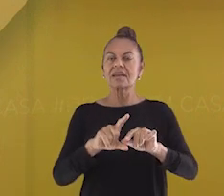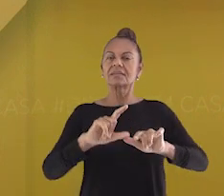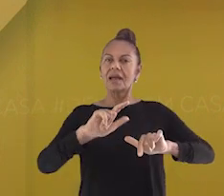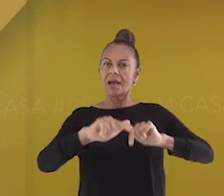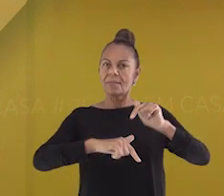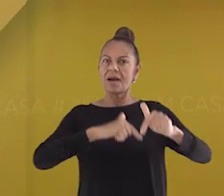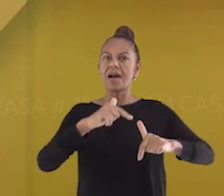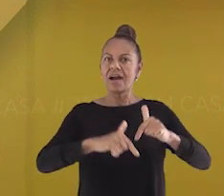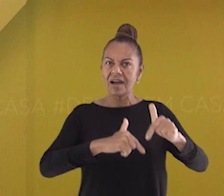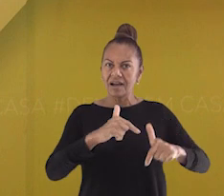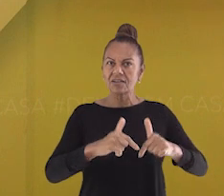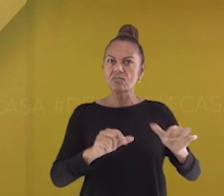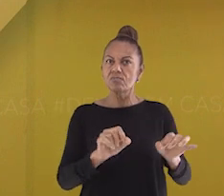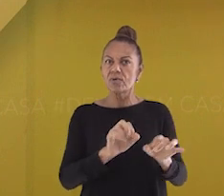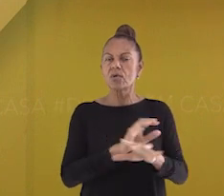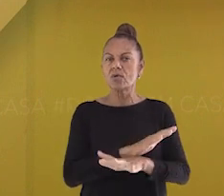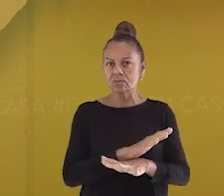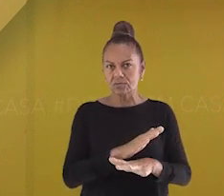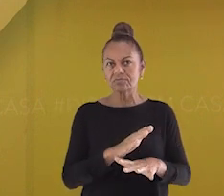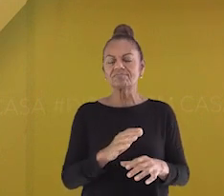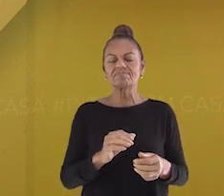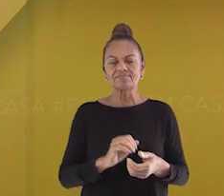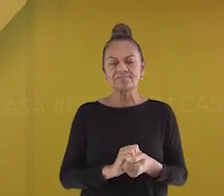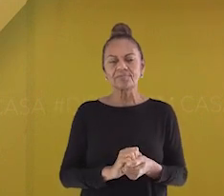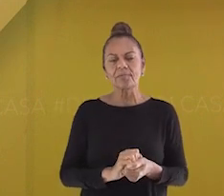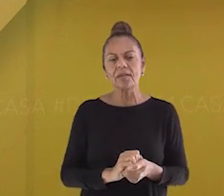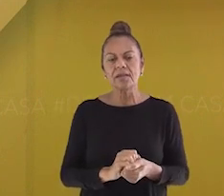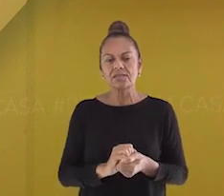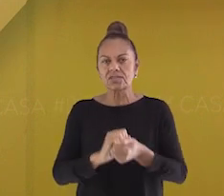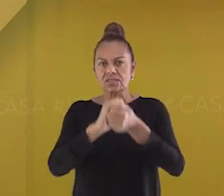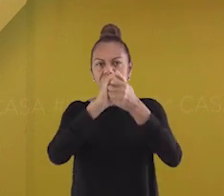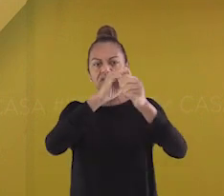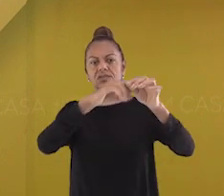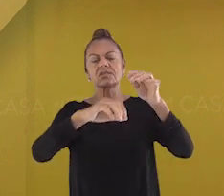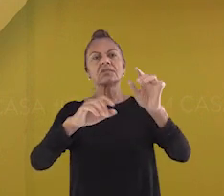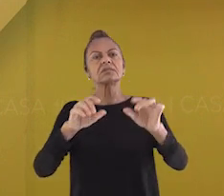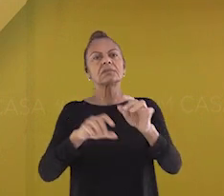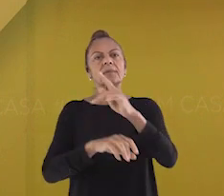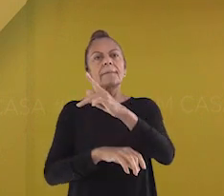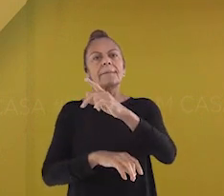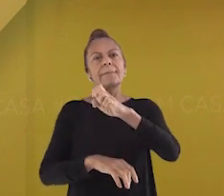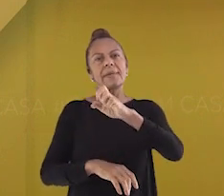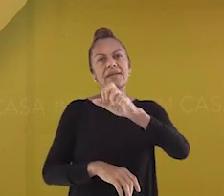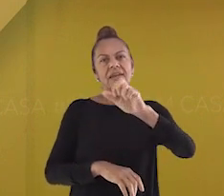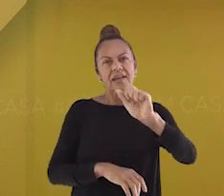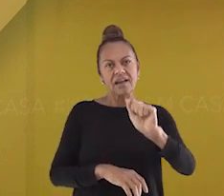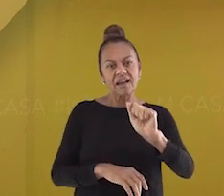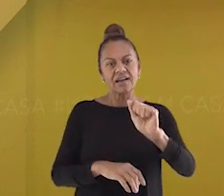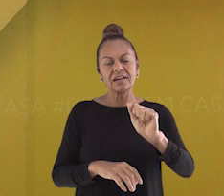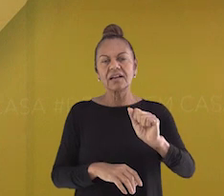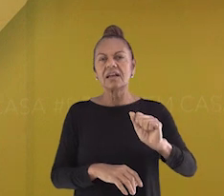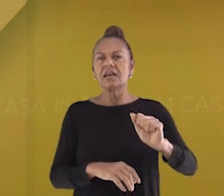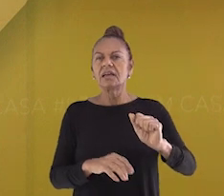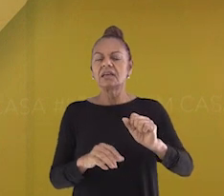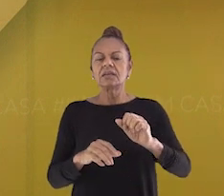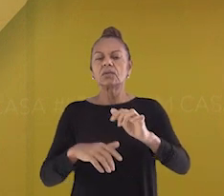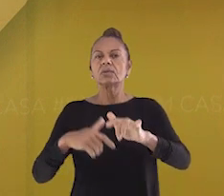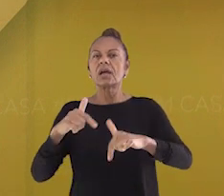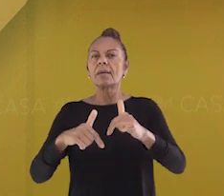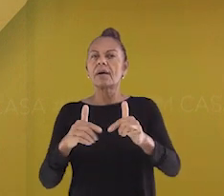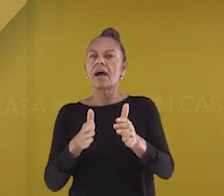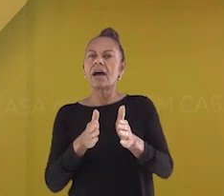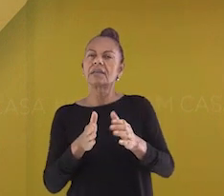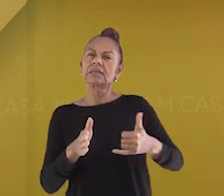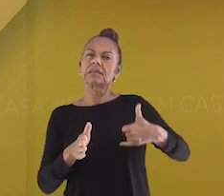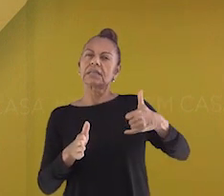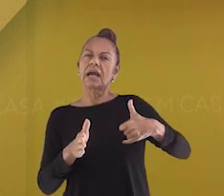do mercado de trabalho. A faixa etária correspondente à PEA é dos 15 a 65